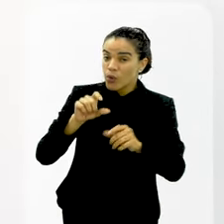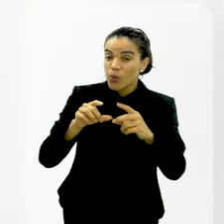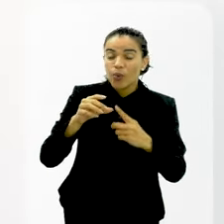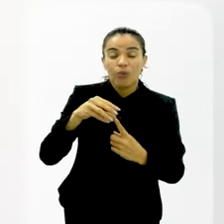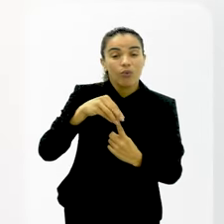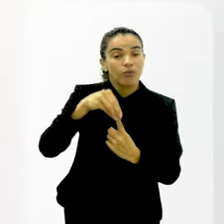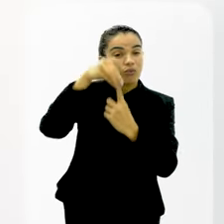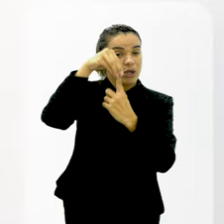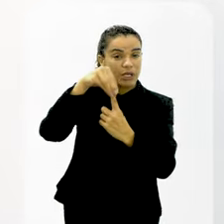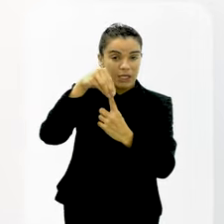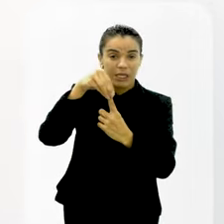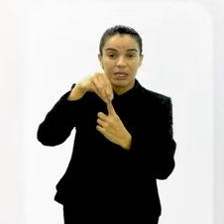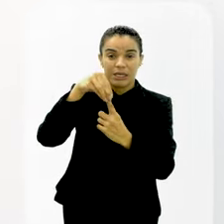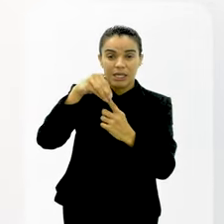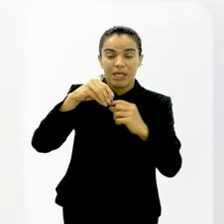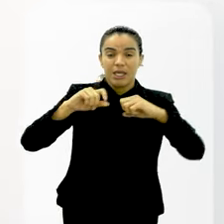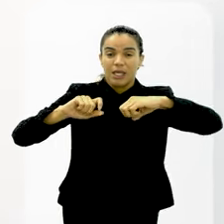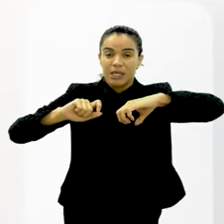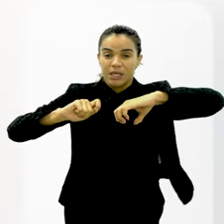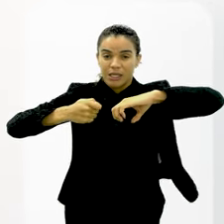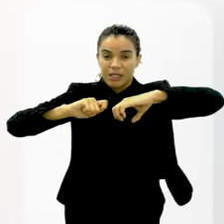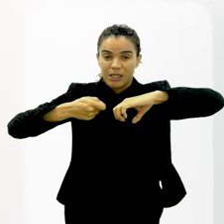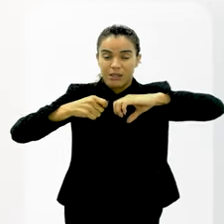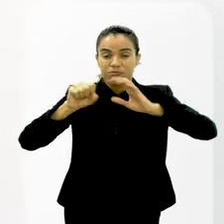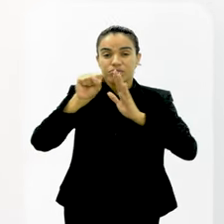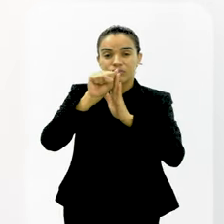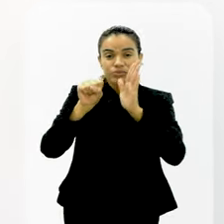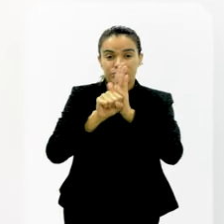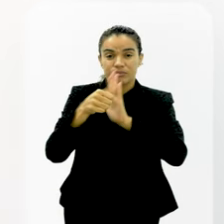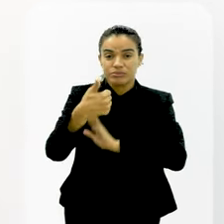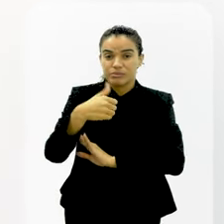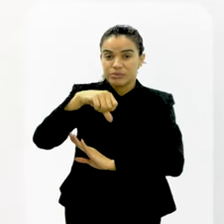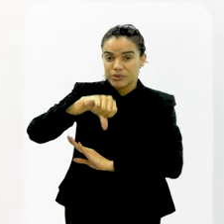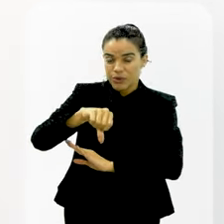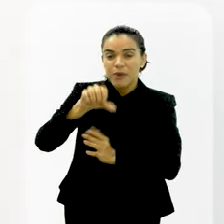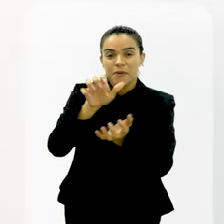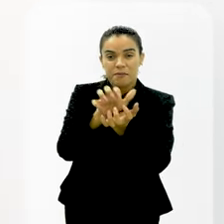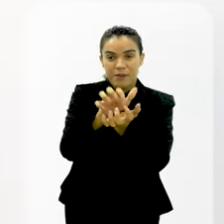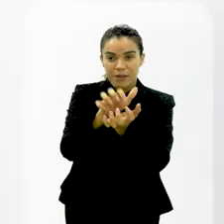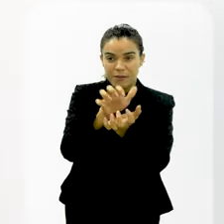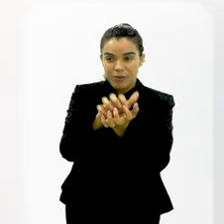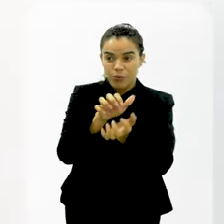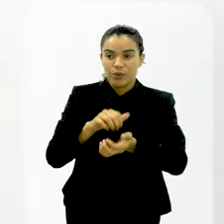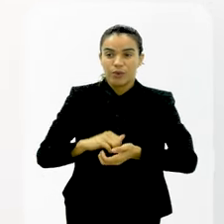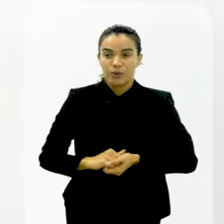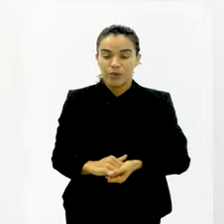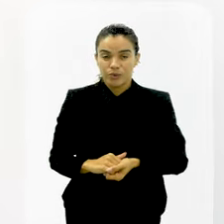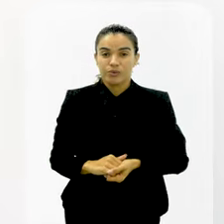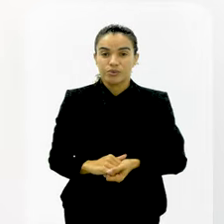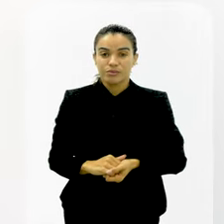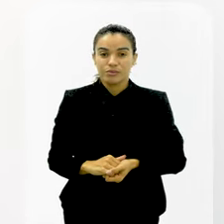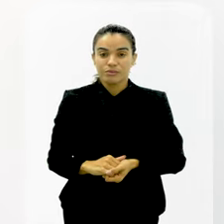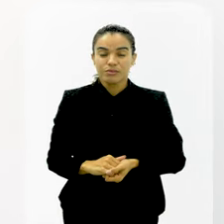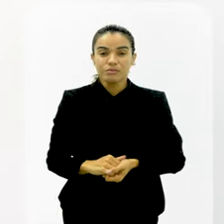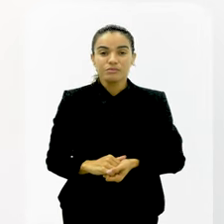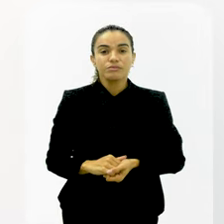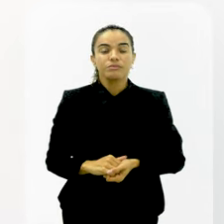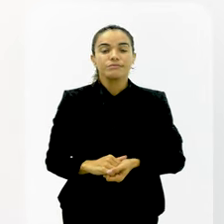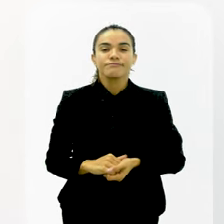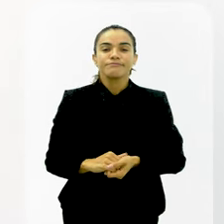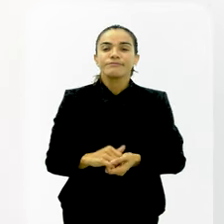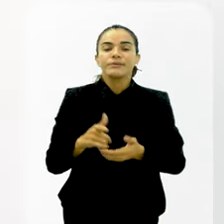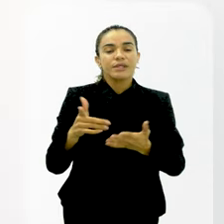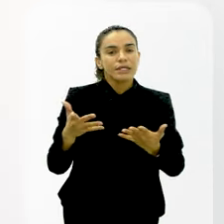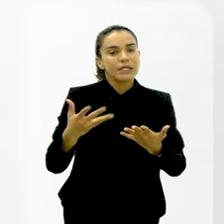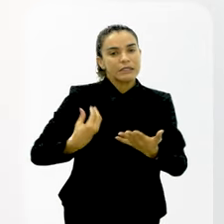um líder quilombola no início do século XIX, ali em Pernambuco. E com